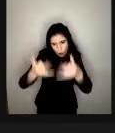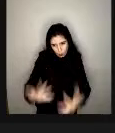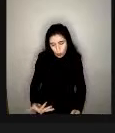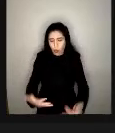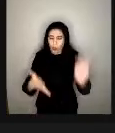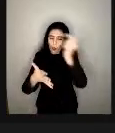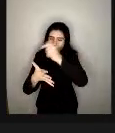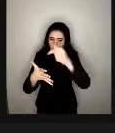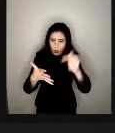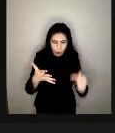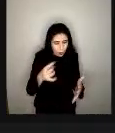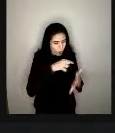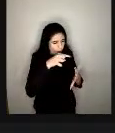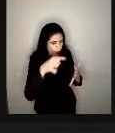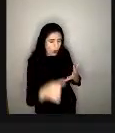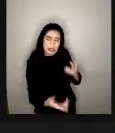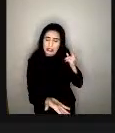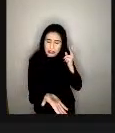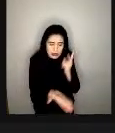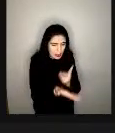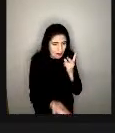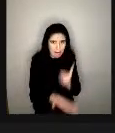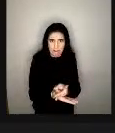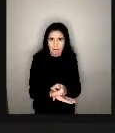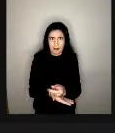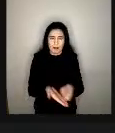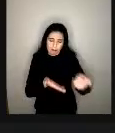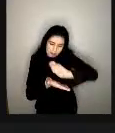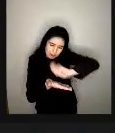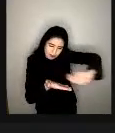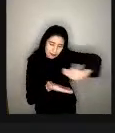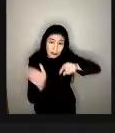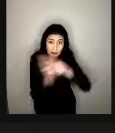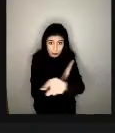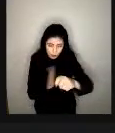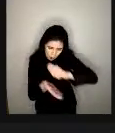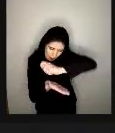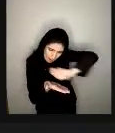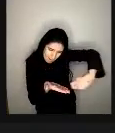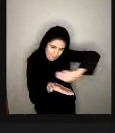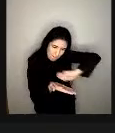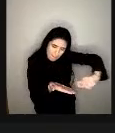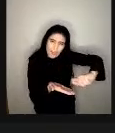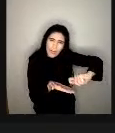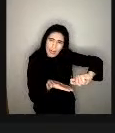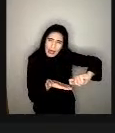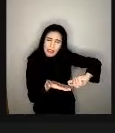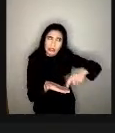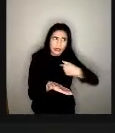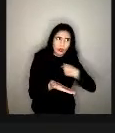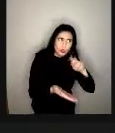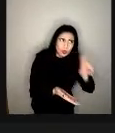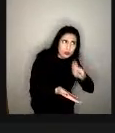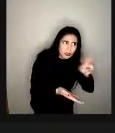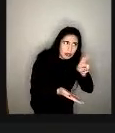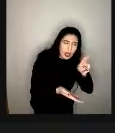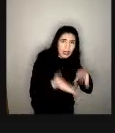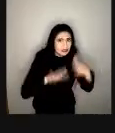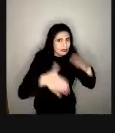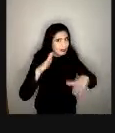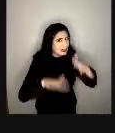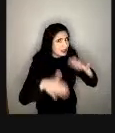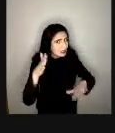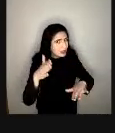sempre foi assim o nosso comportamento, e eu anotava no prontuário quais eram as expressões que eu usei, né? Às vezes a gente usava a expressão